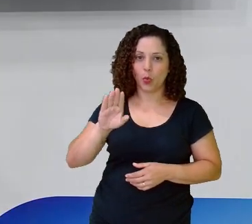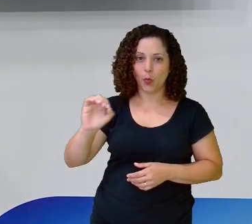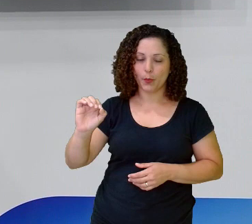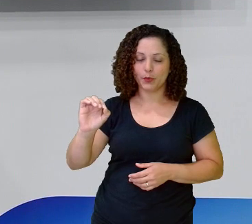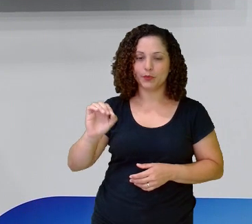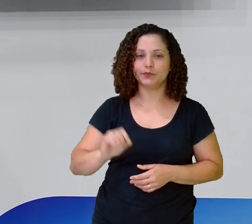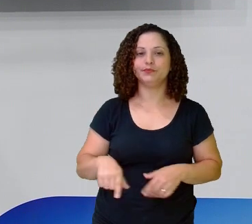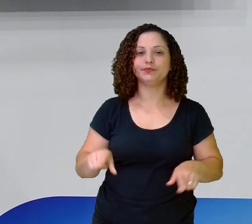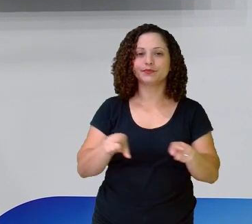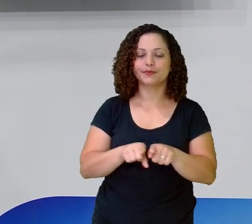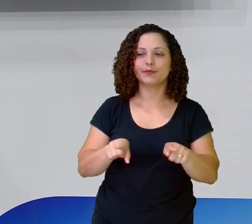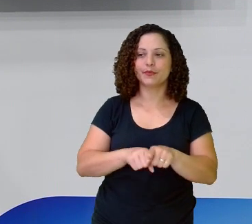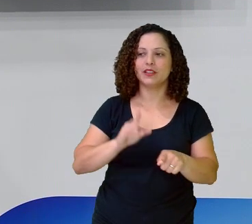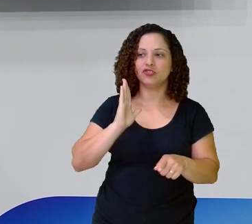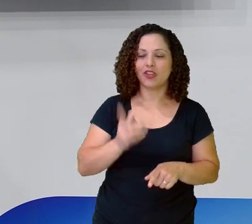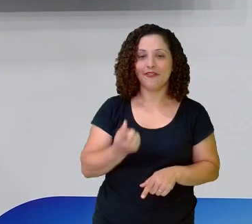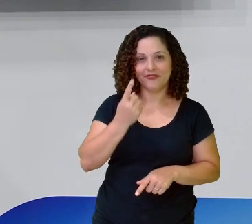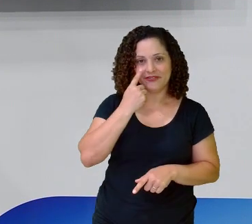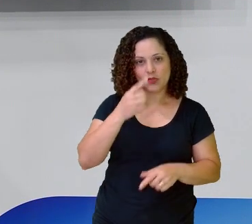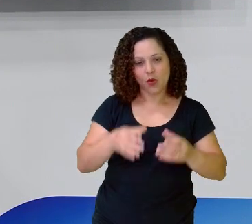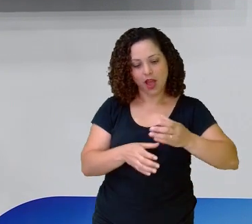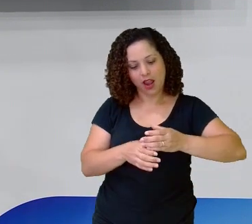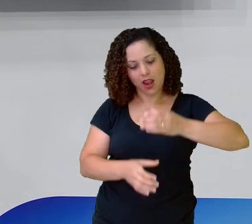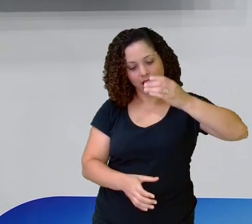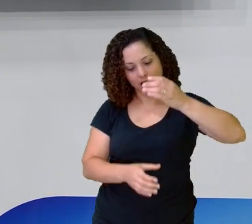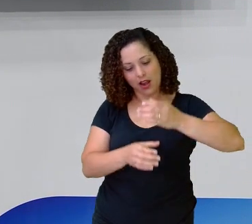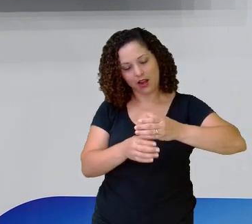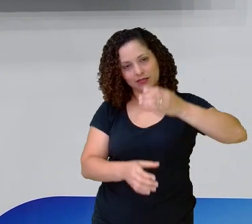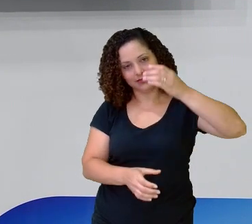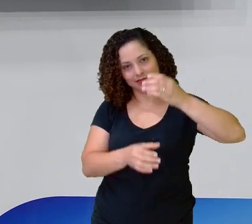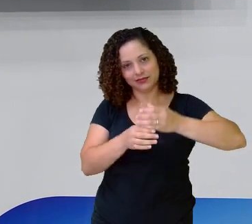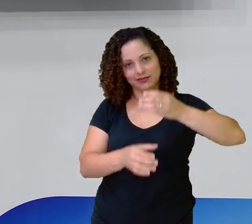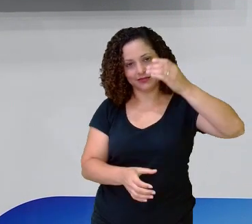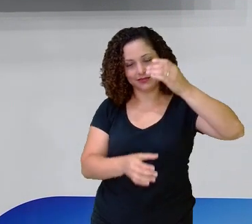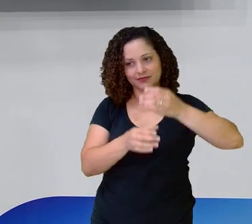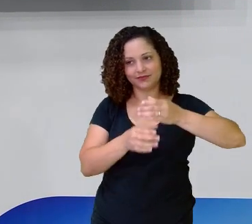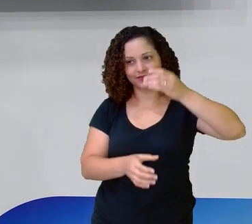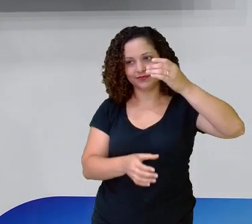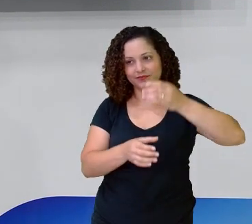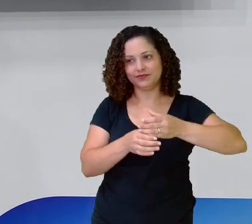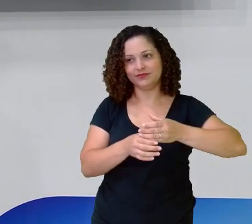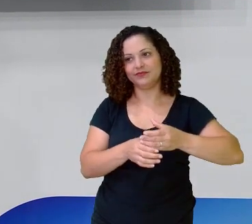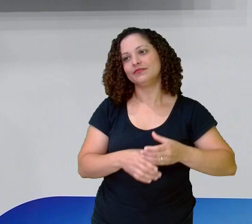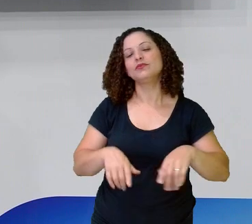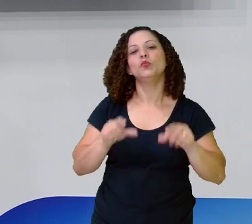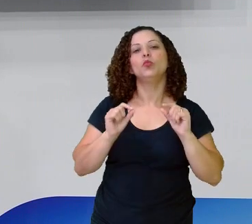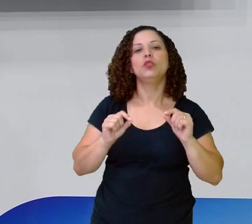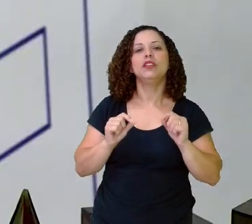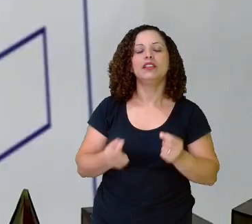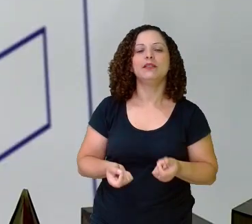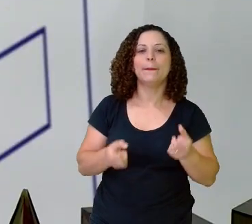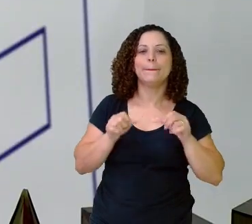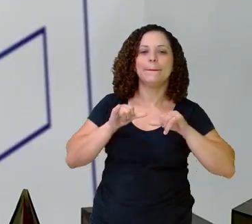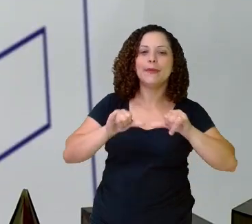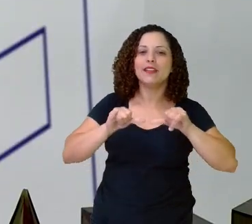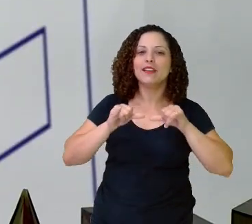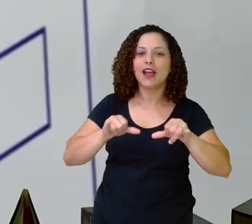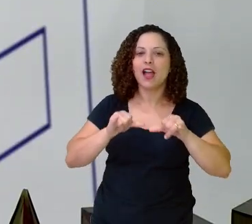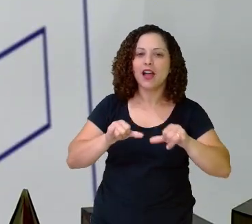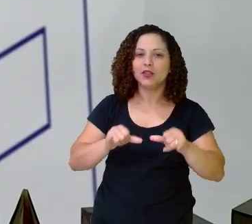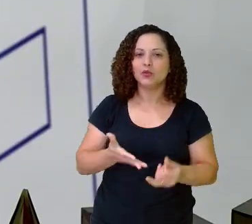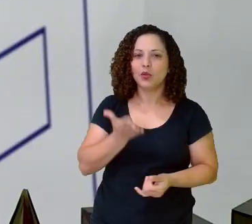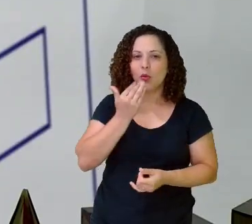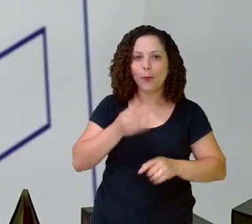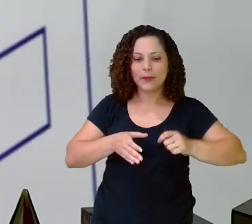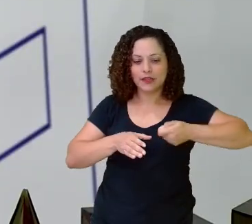Vocês já viram aquela latinha, né? Aquela lata de ervilha, de milho para